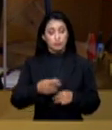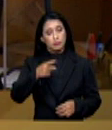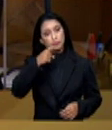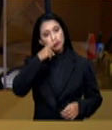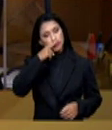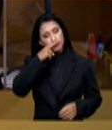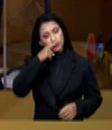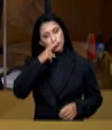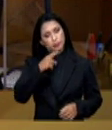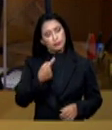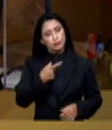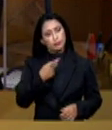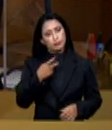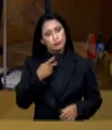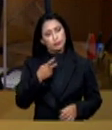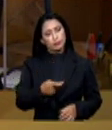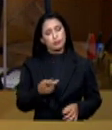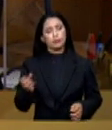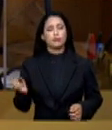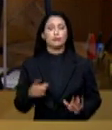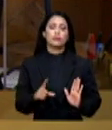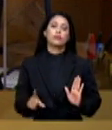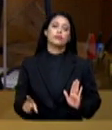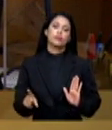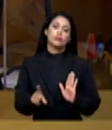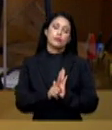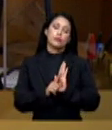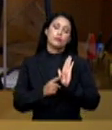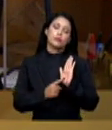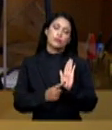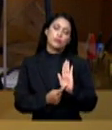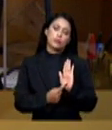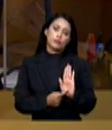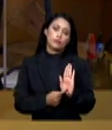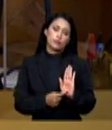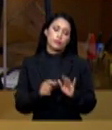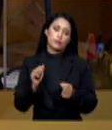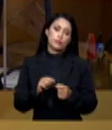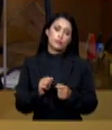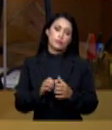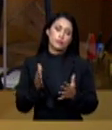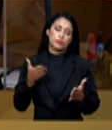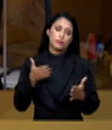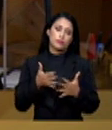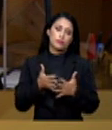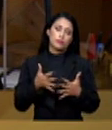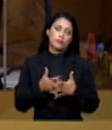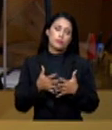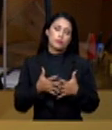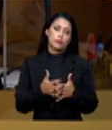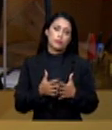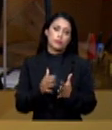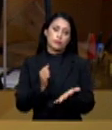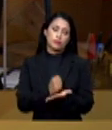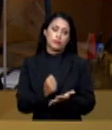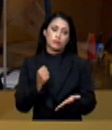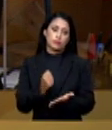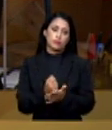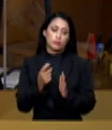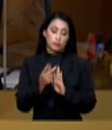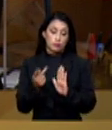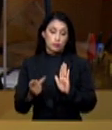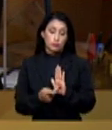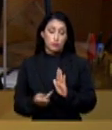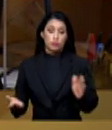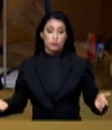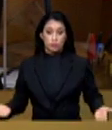sofá que considerou a novela legislação Kelly novel legislação promoveu interferência nos contratos de programa em